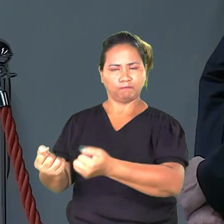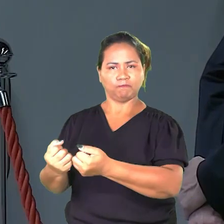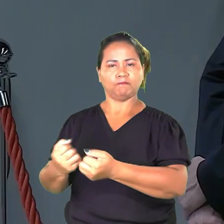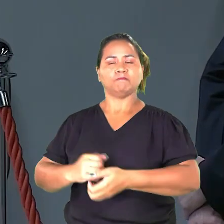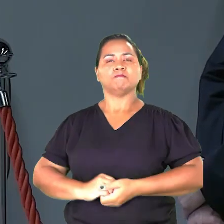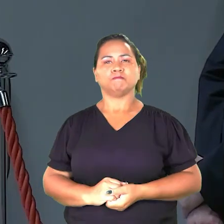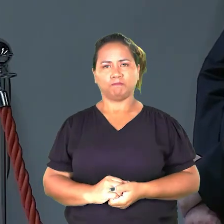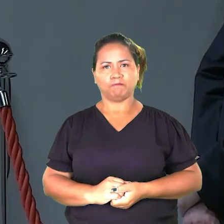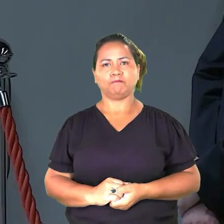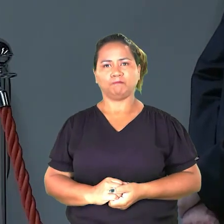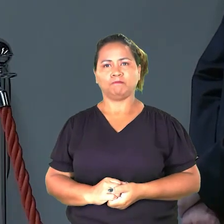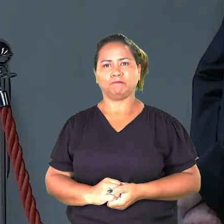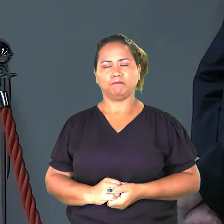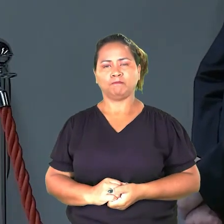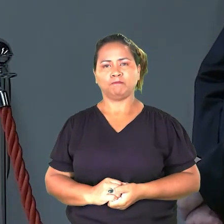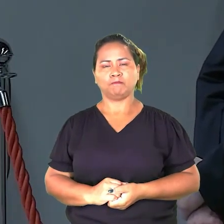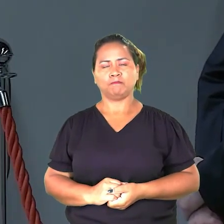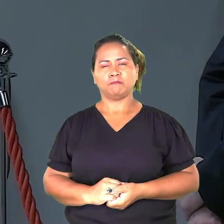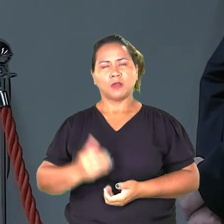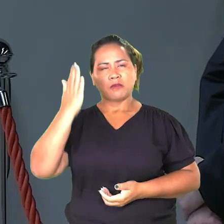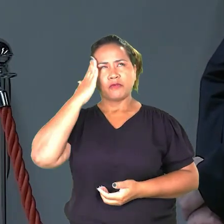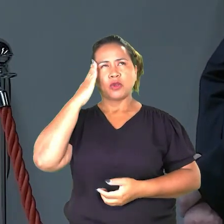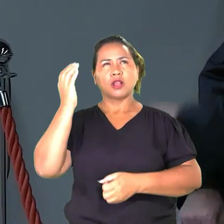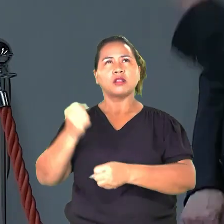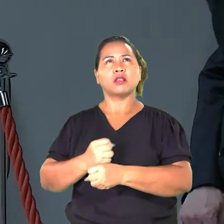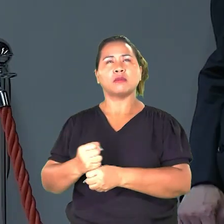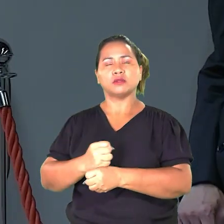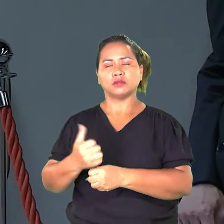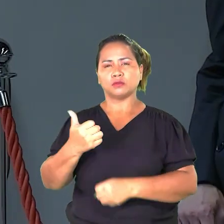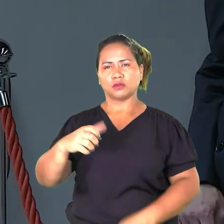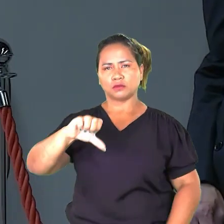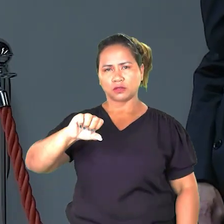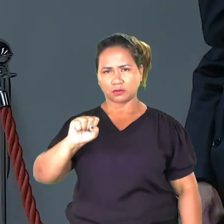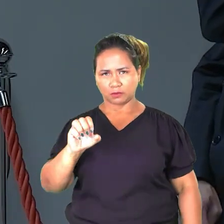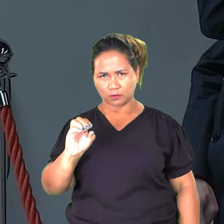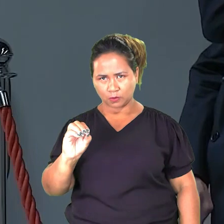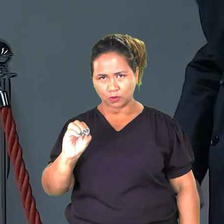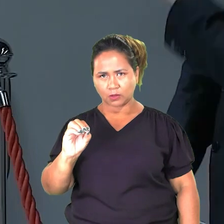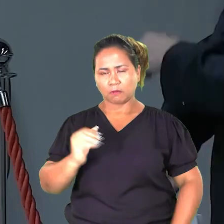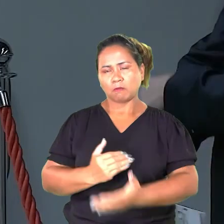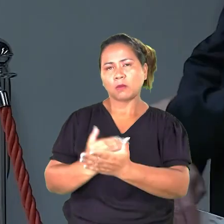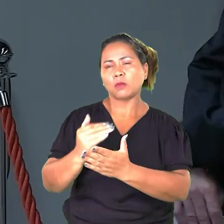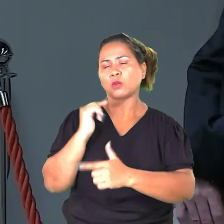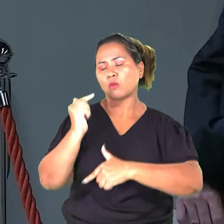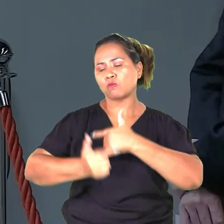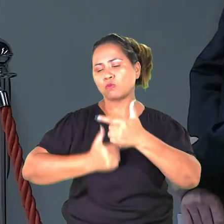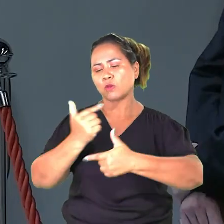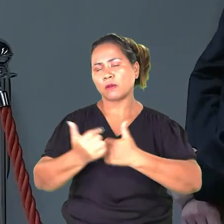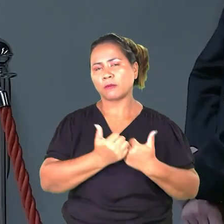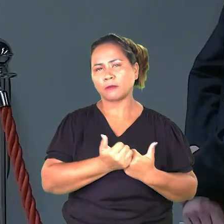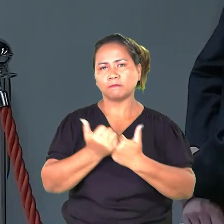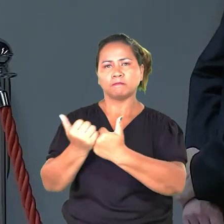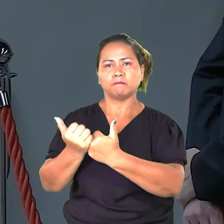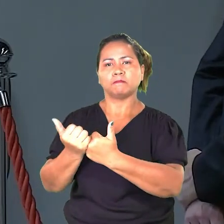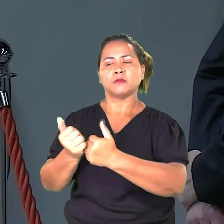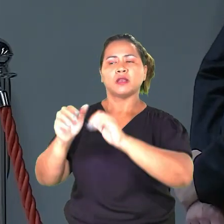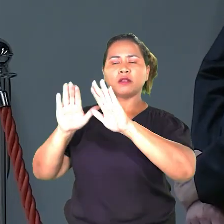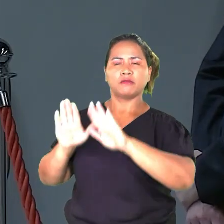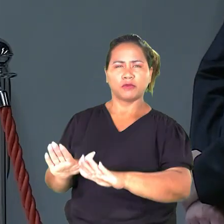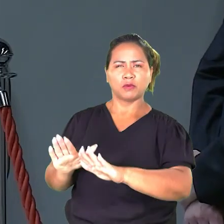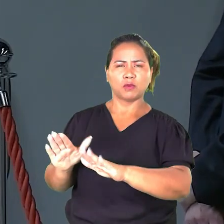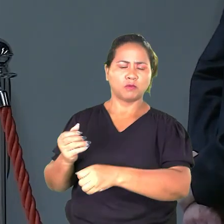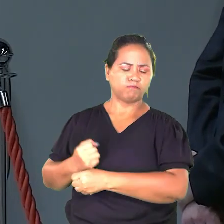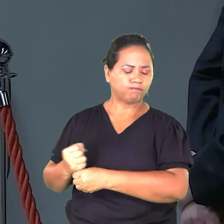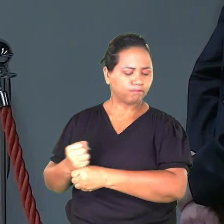Franco. Acho que poucos sabem ou poucos se lembram disso, isso ainda na década de 80,